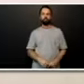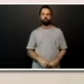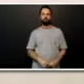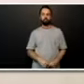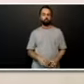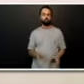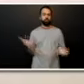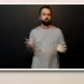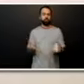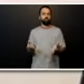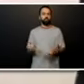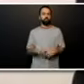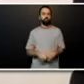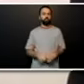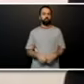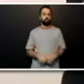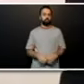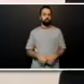Agora sim,